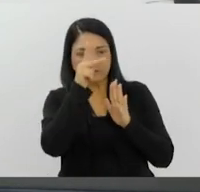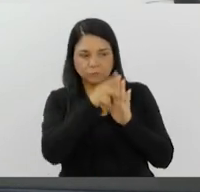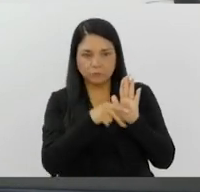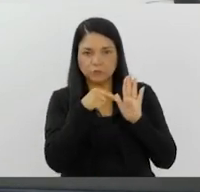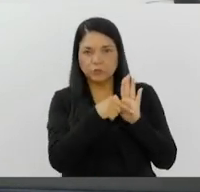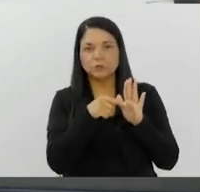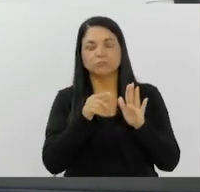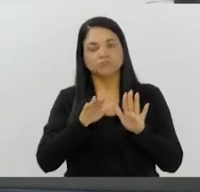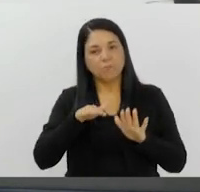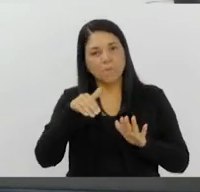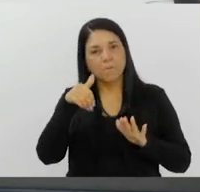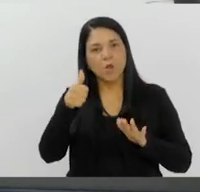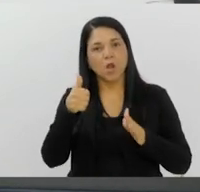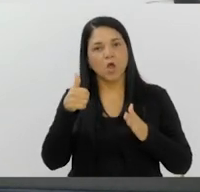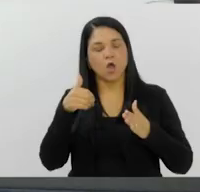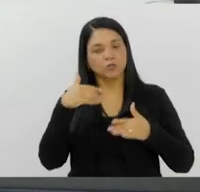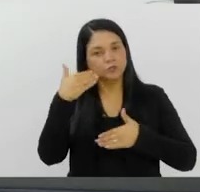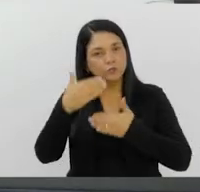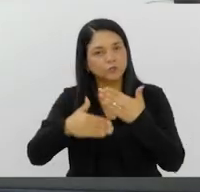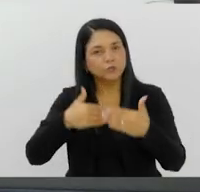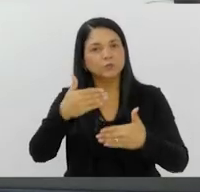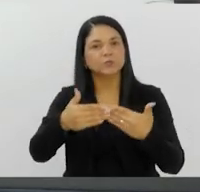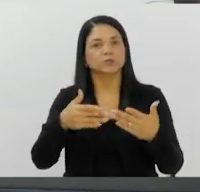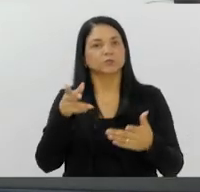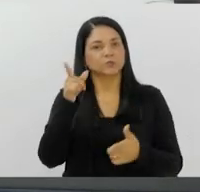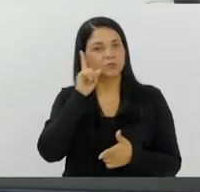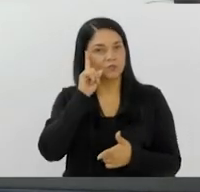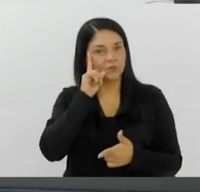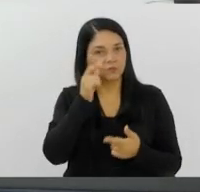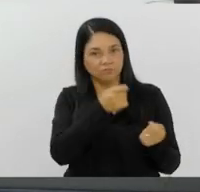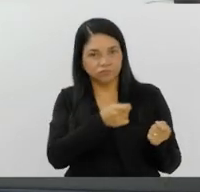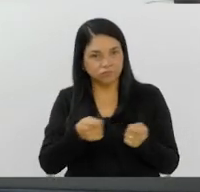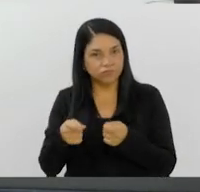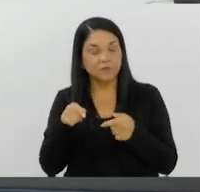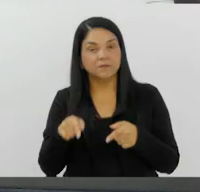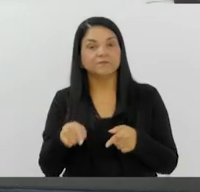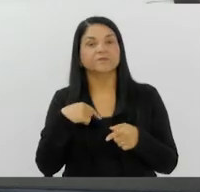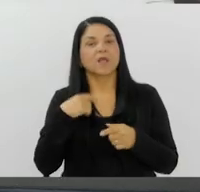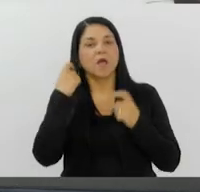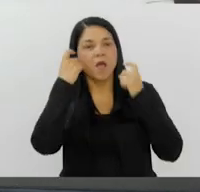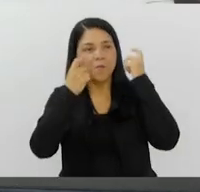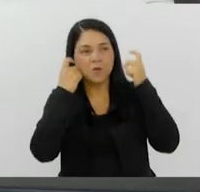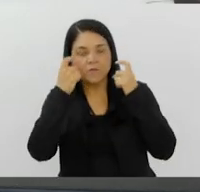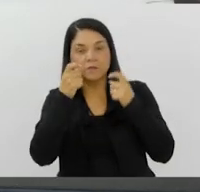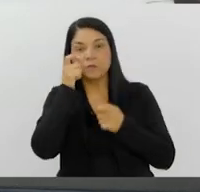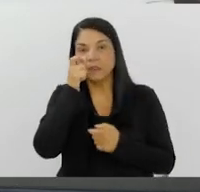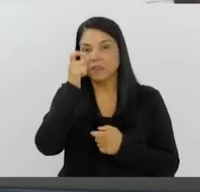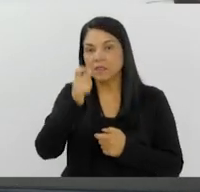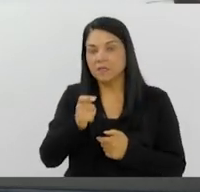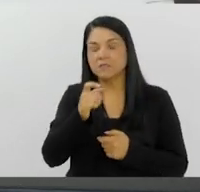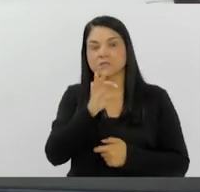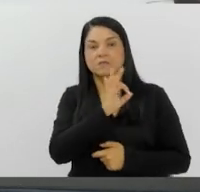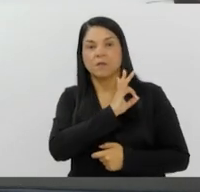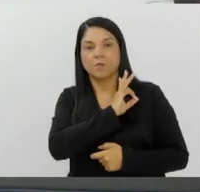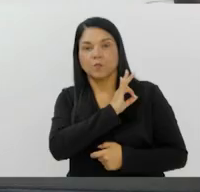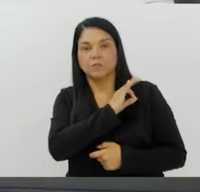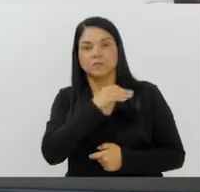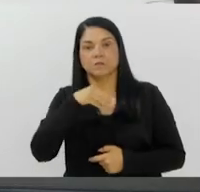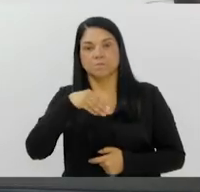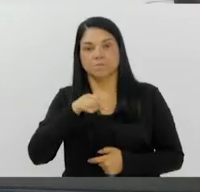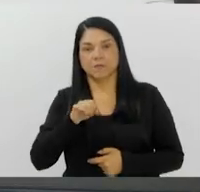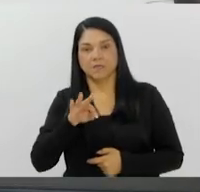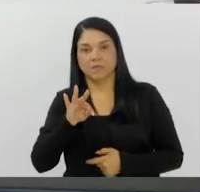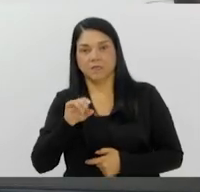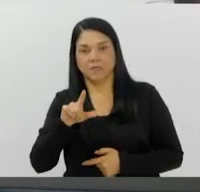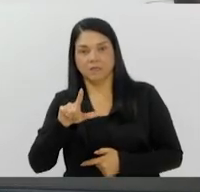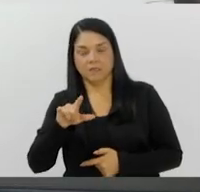então tá aqui demonstrado provado o interesse e a preocupação Que a Polícia Militar do Estado do Rio de Janeiro tem em